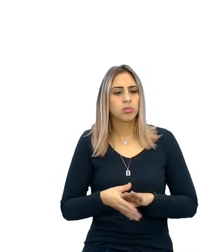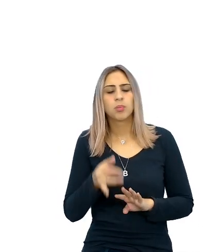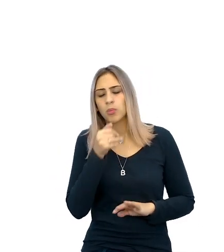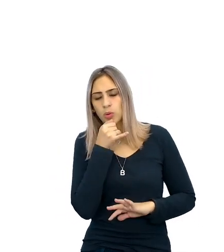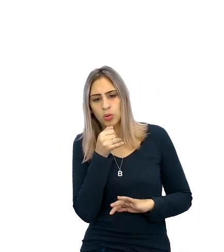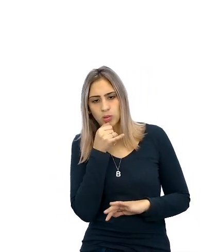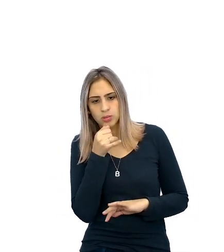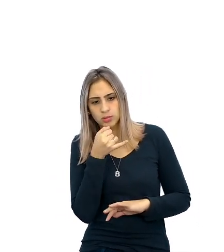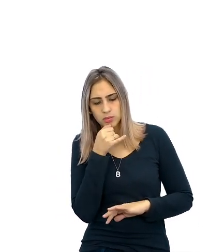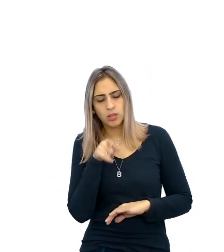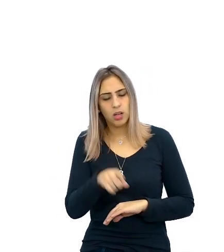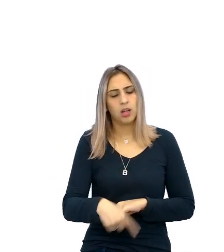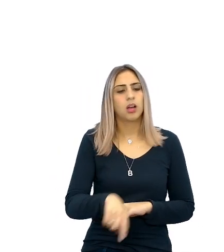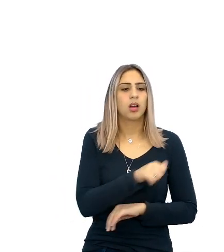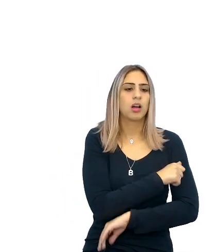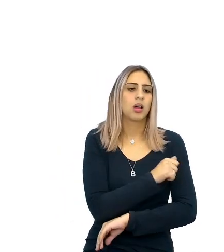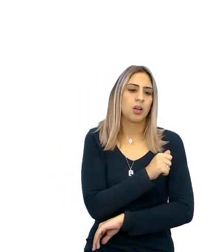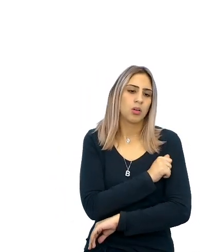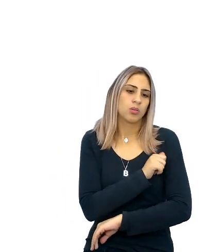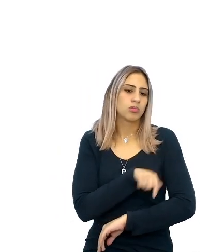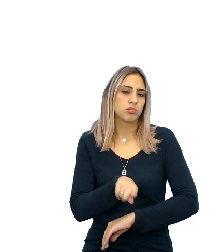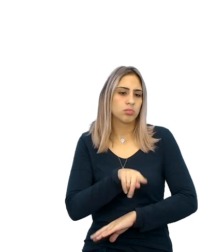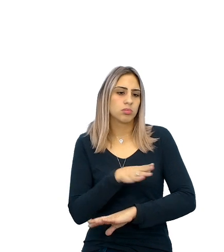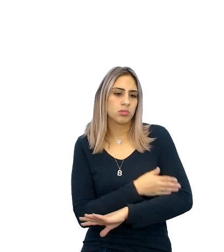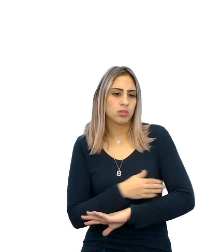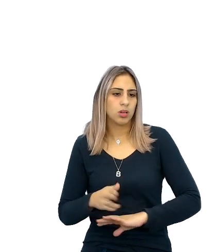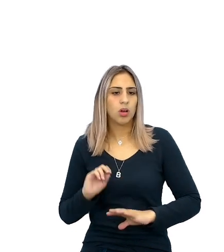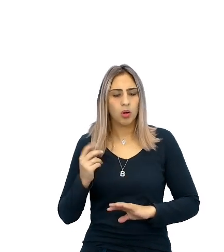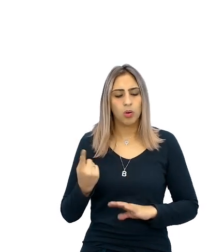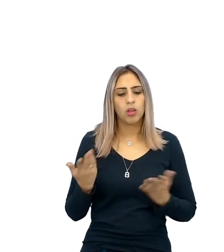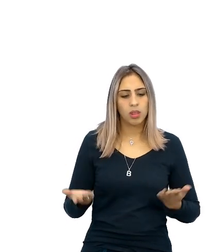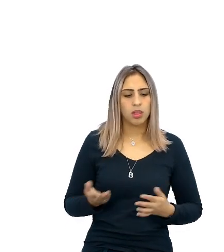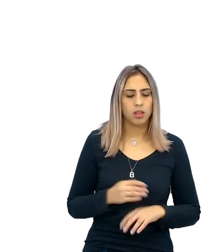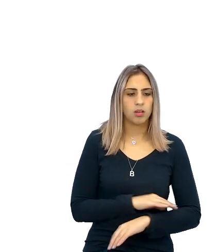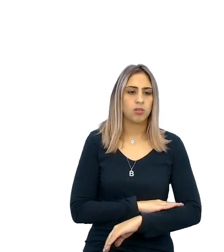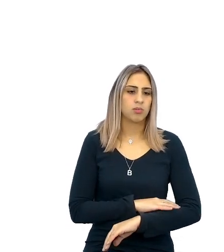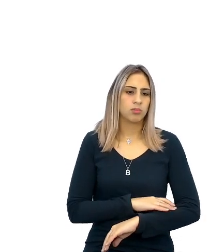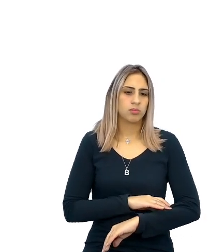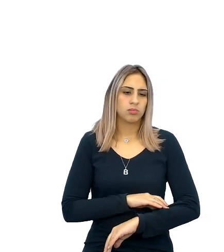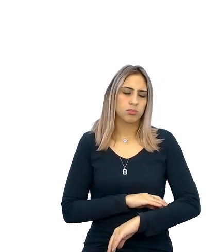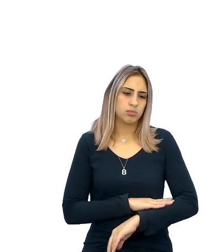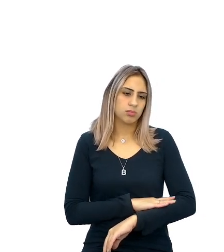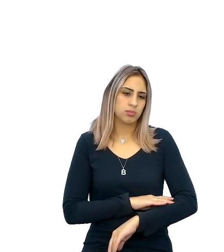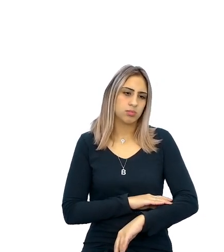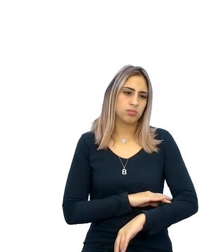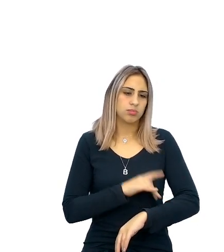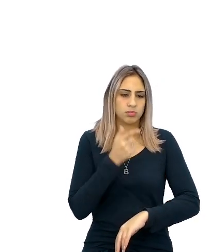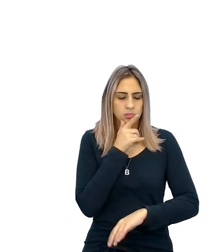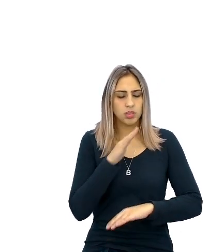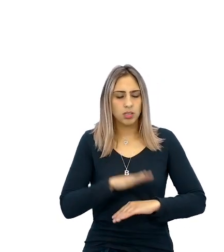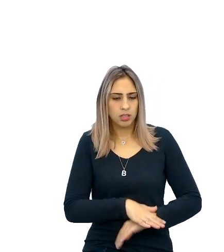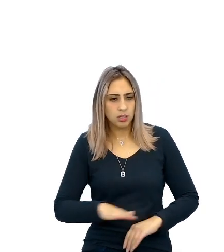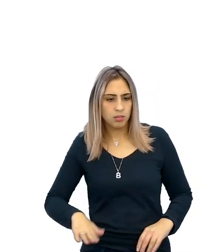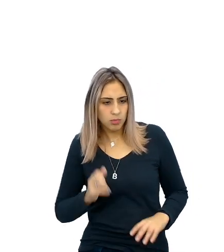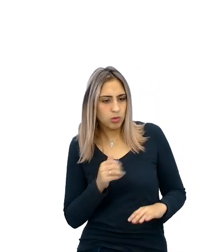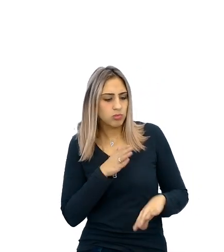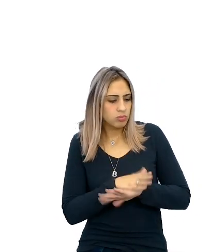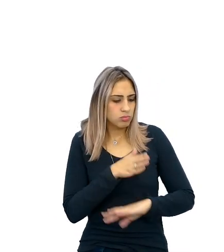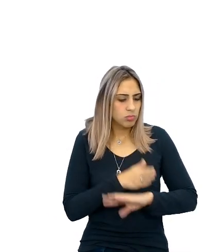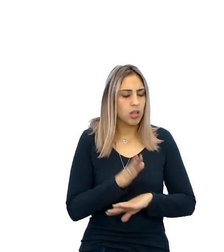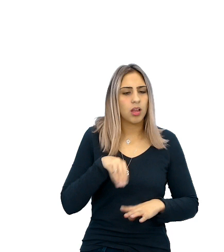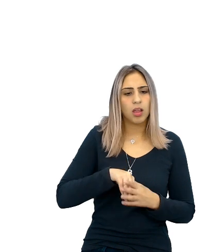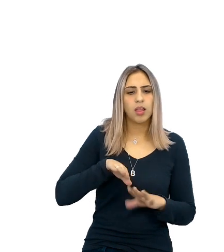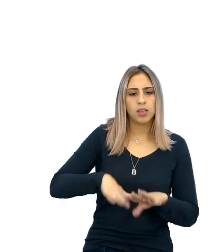exemplo, a estudantes dos anos iniciais, ou então promover aí crianças que possam frequentar ali